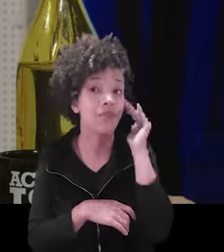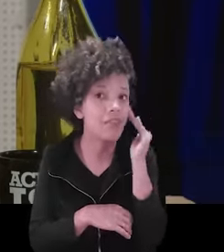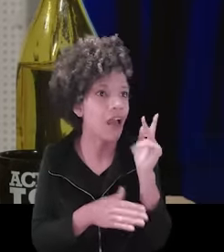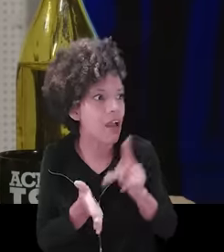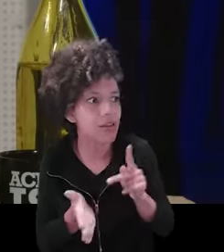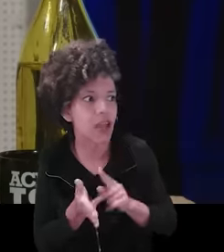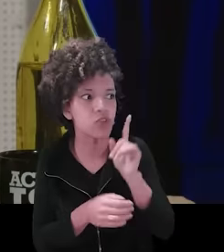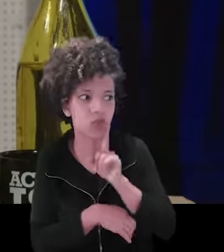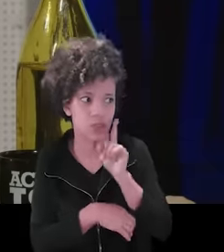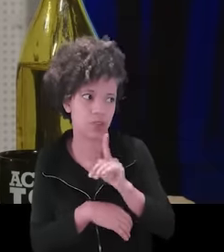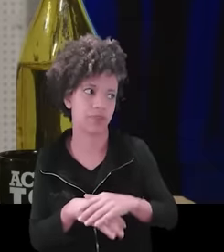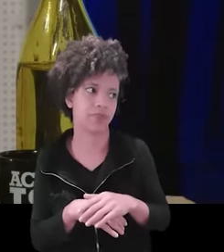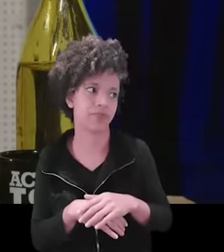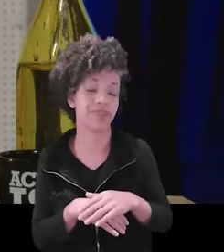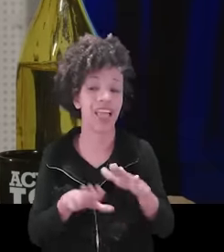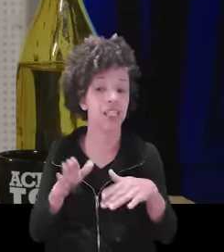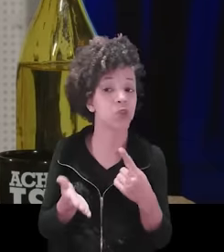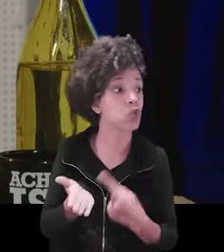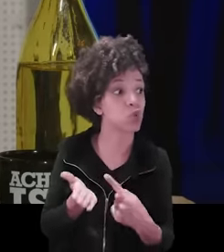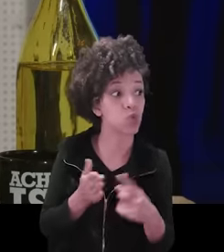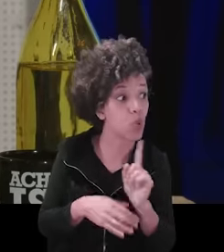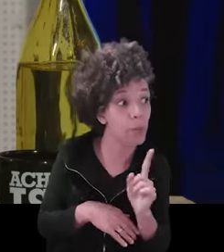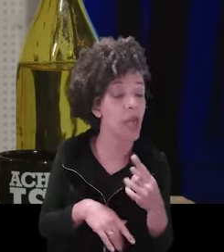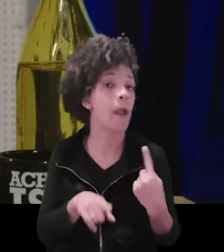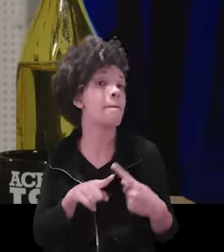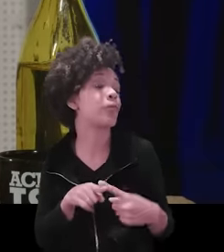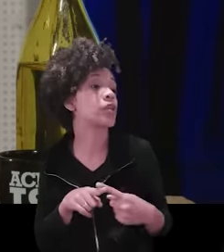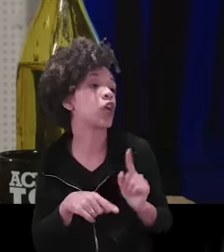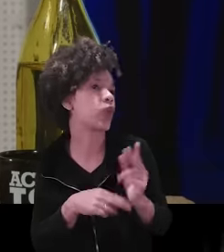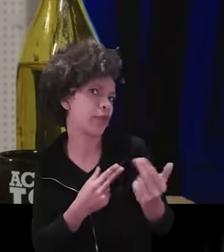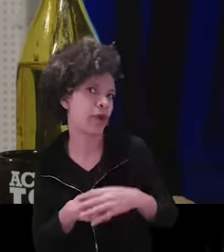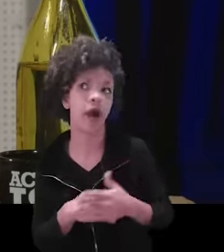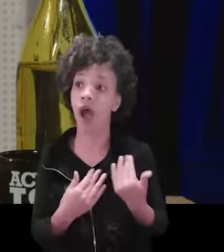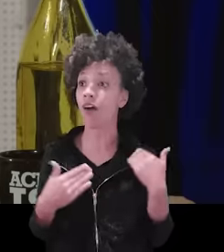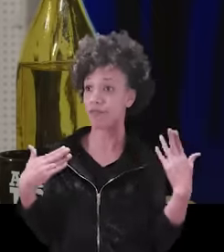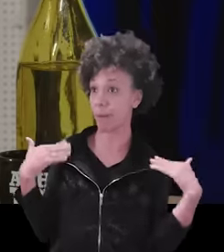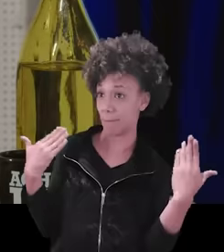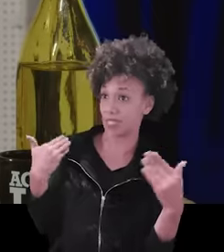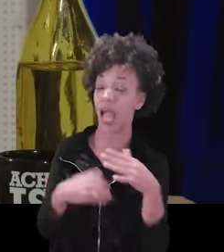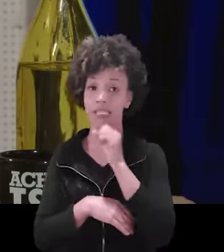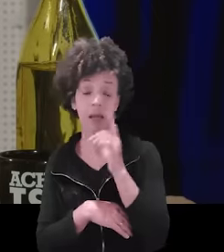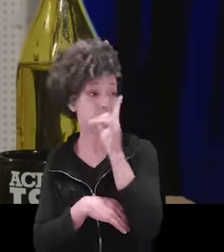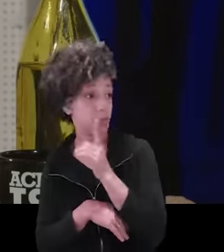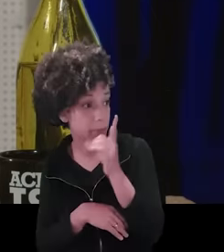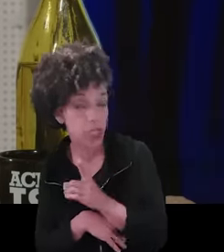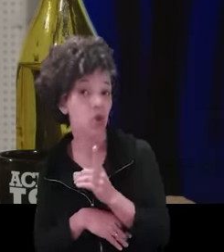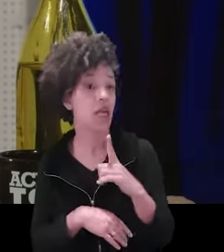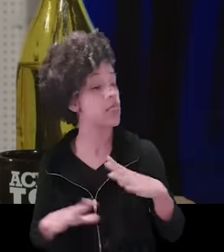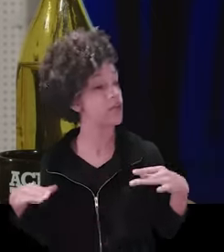a realidade dos Estados Unidos a pessoas não marcar de encontrar porque não é igual aqui a vamos sair sábado